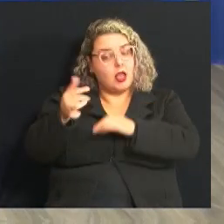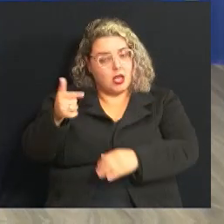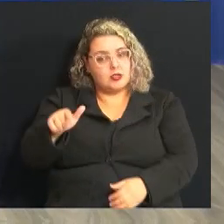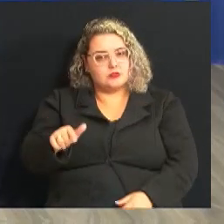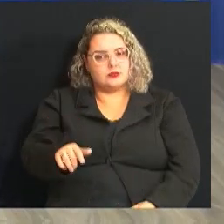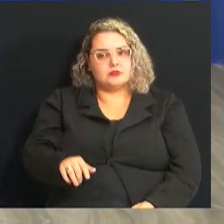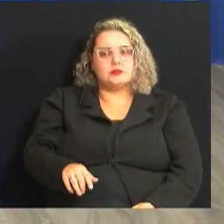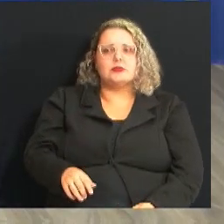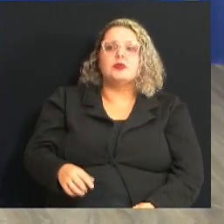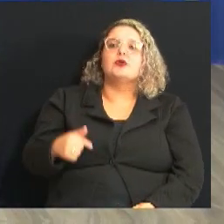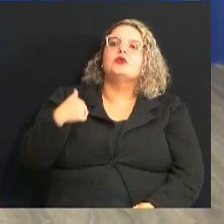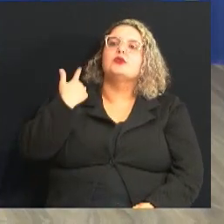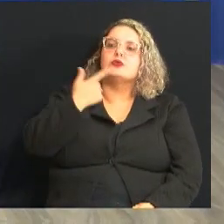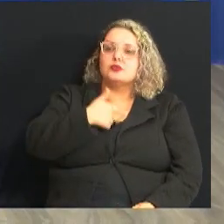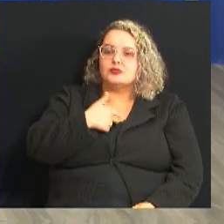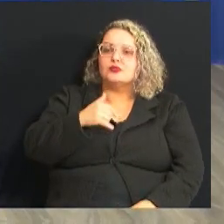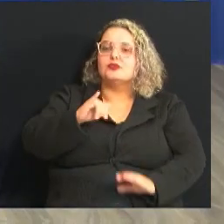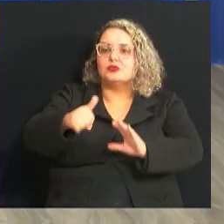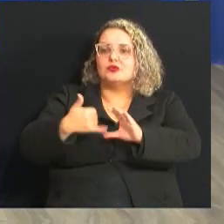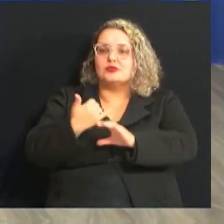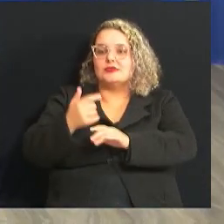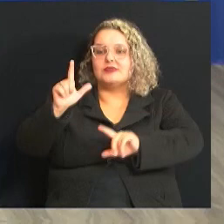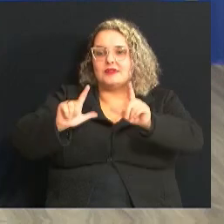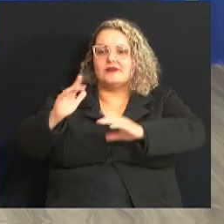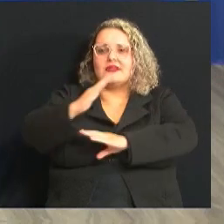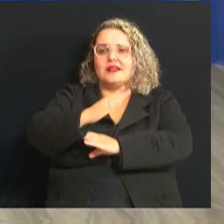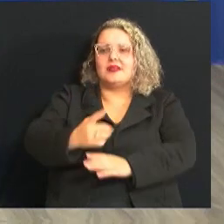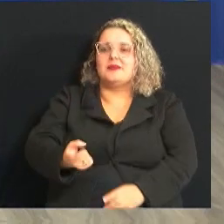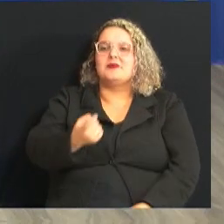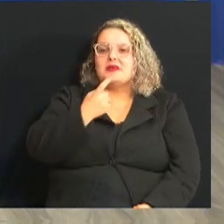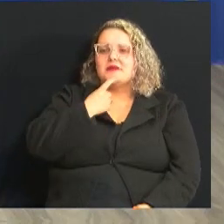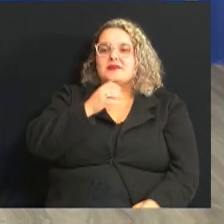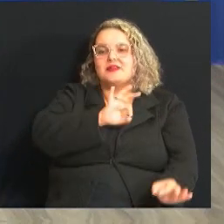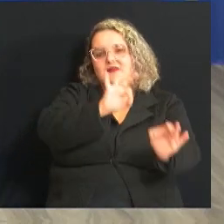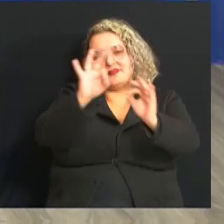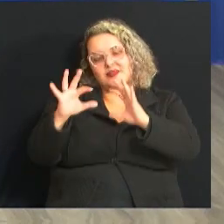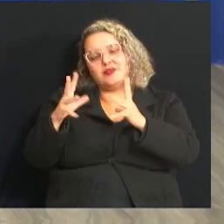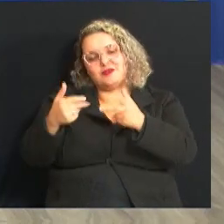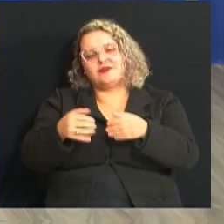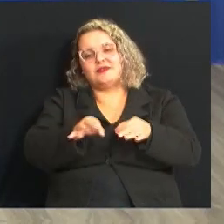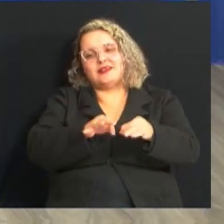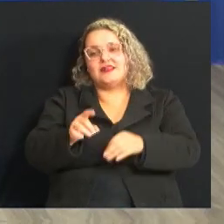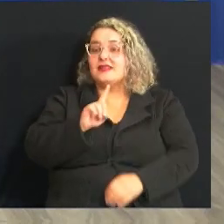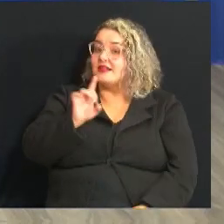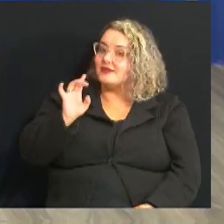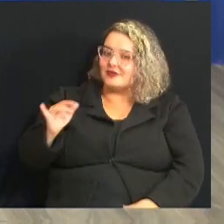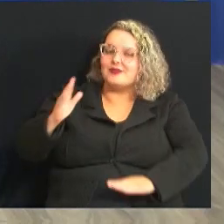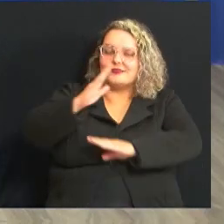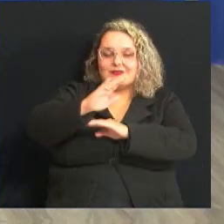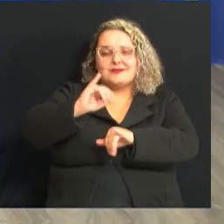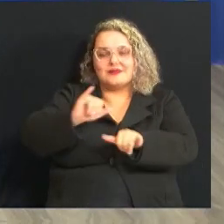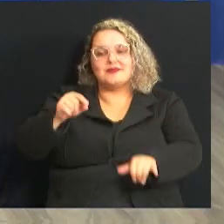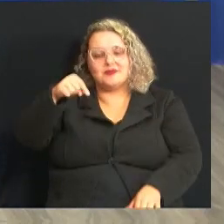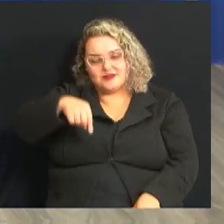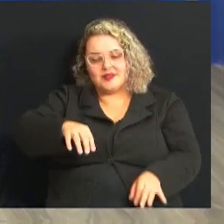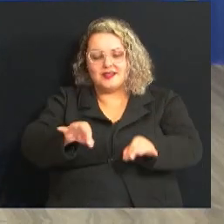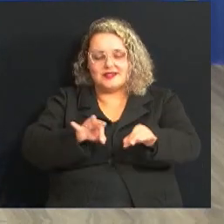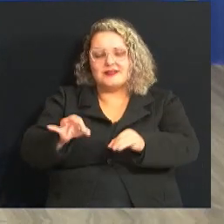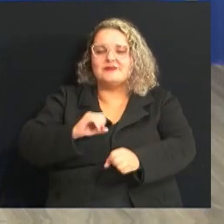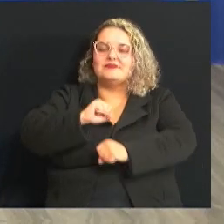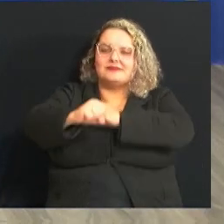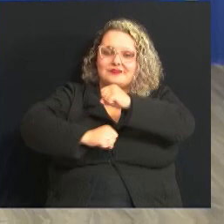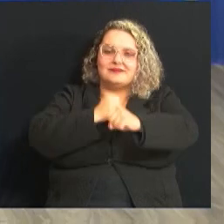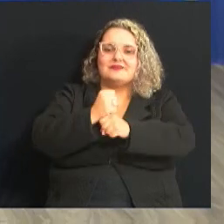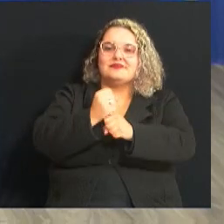entrar no nosso canal do YouTube TV Câmara Campinas e reassistir toda a edição, não só do Câmara Notícia, mas também desse Giro Ambiental que foi